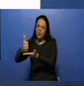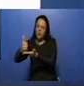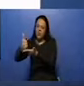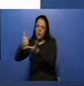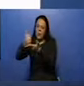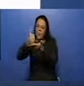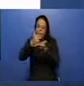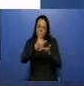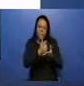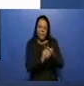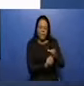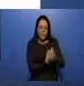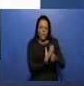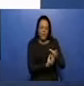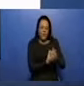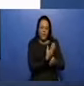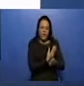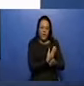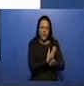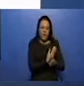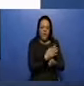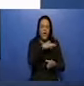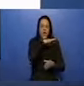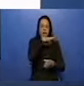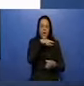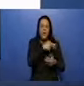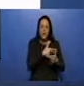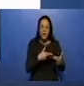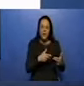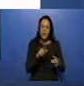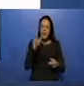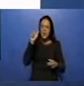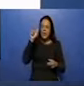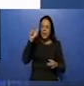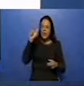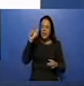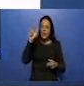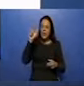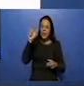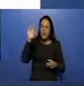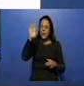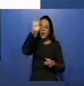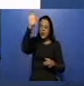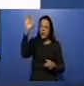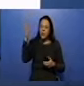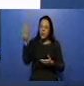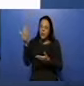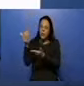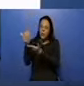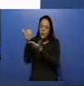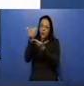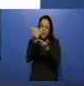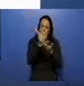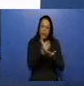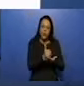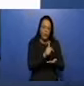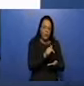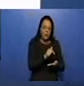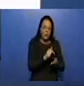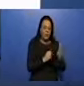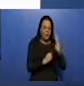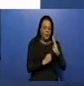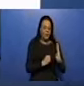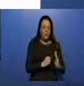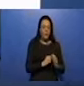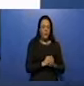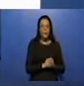e animais típicas do continente europeu para a América. Então a partir do momento em que eles trazem essas